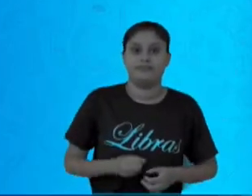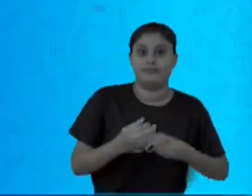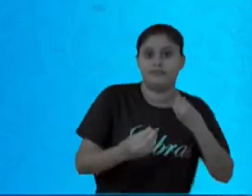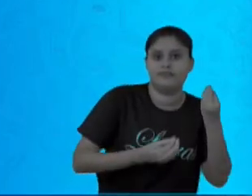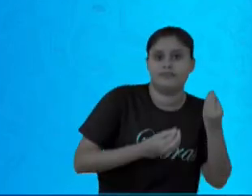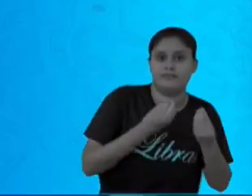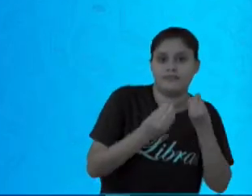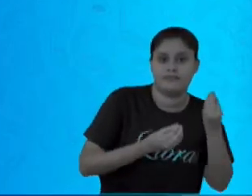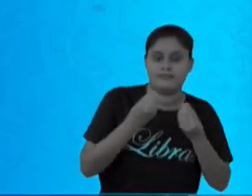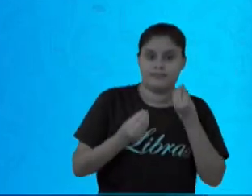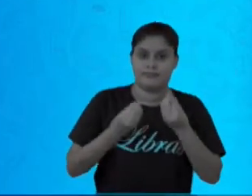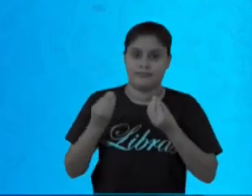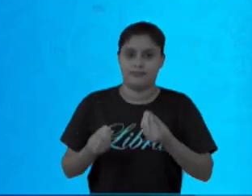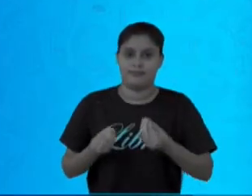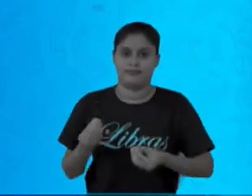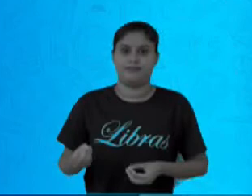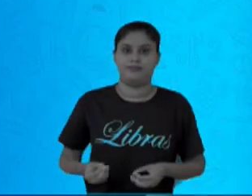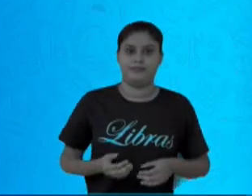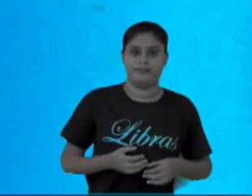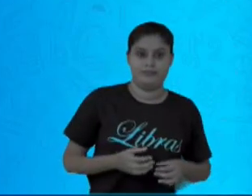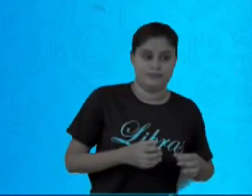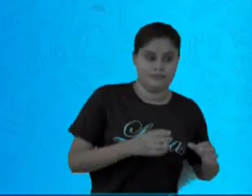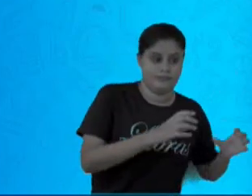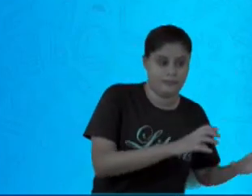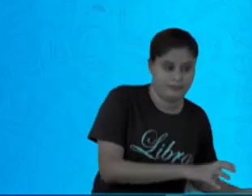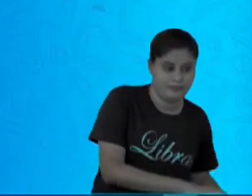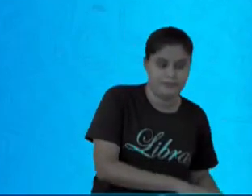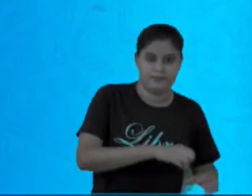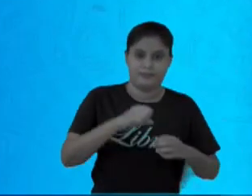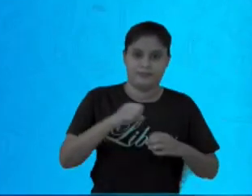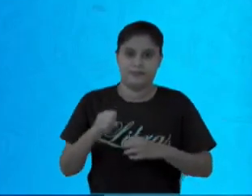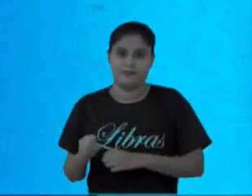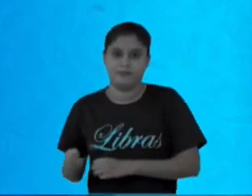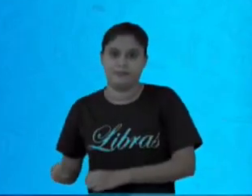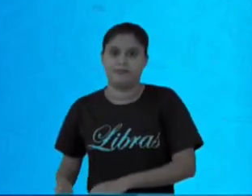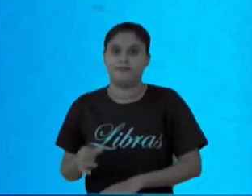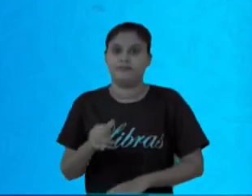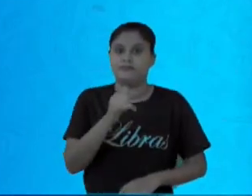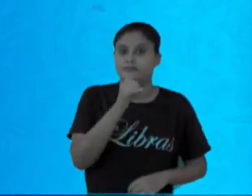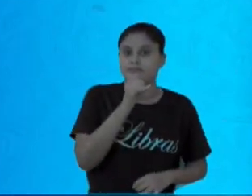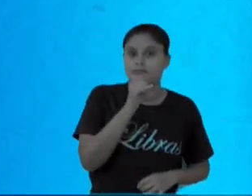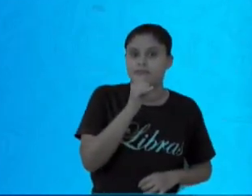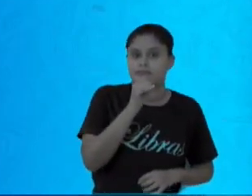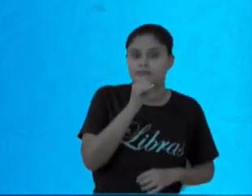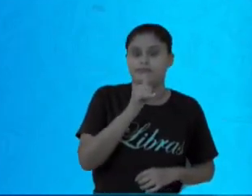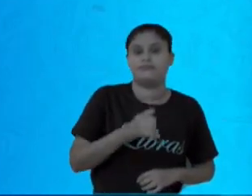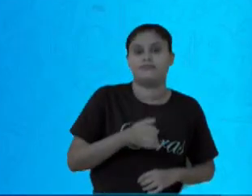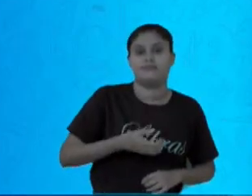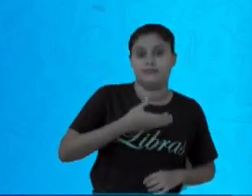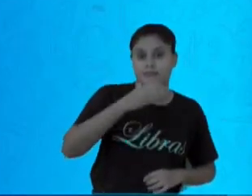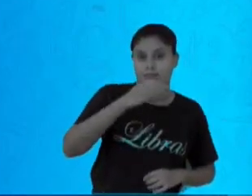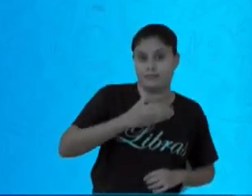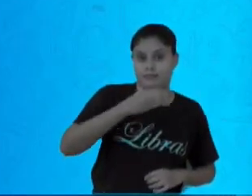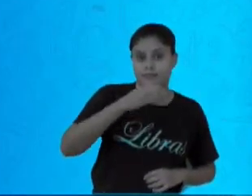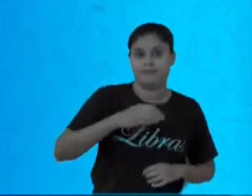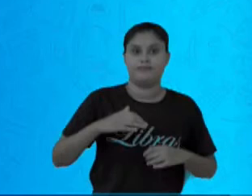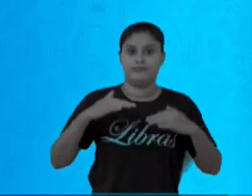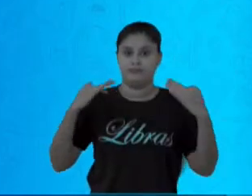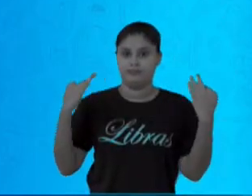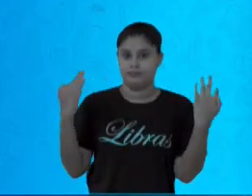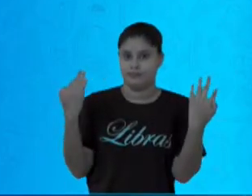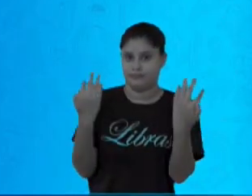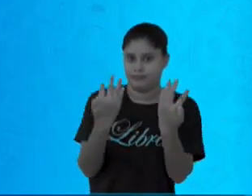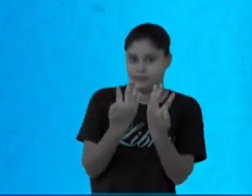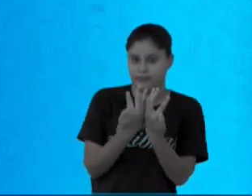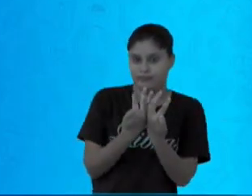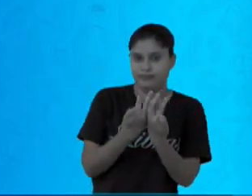essa produção da zona rural? Essa produção, ela vai para a zona urbana, o que movimenta o quê? O comércio.